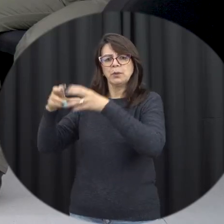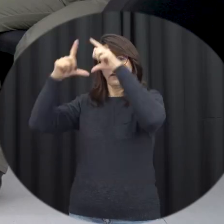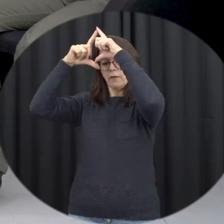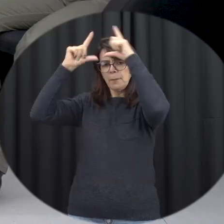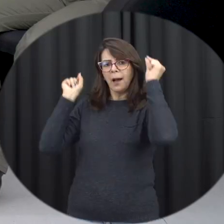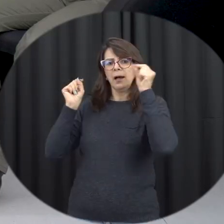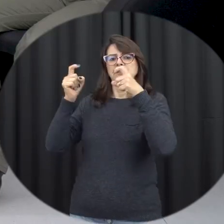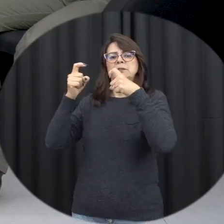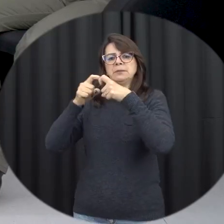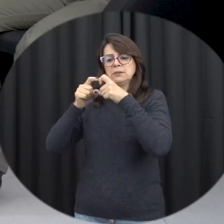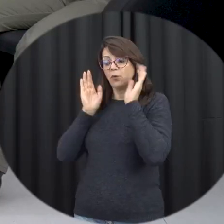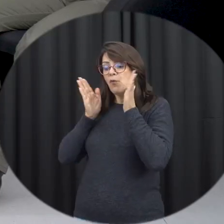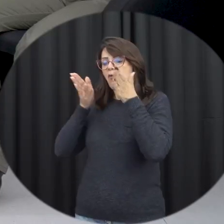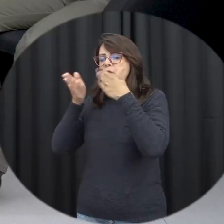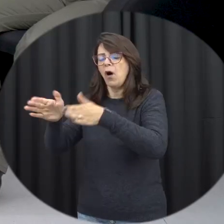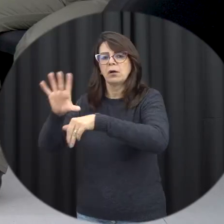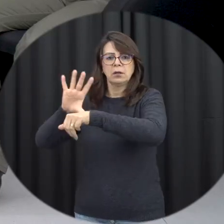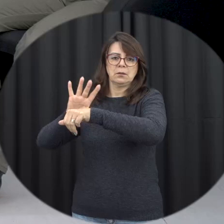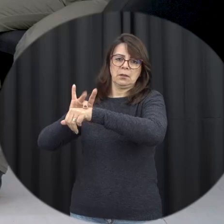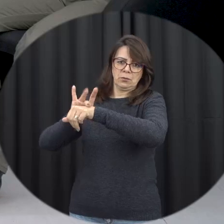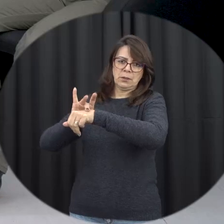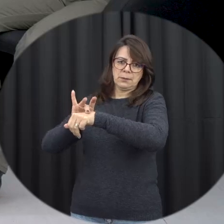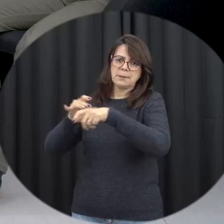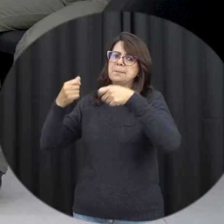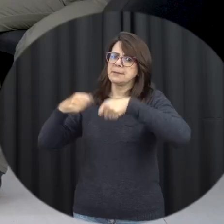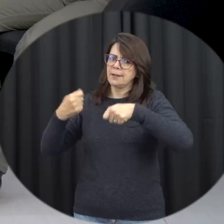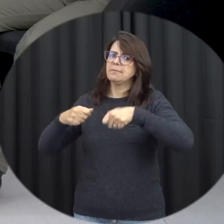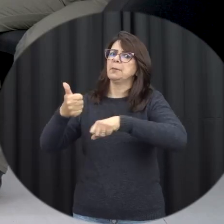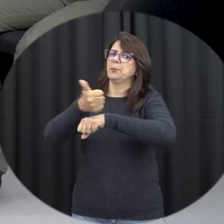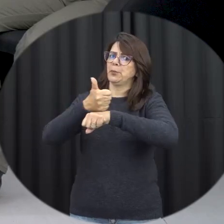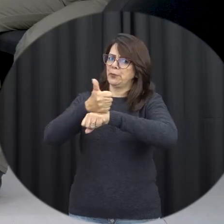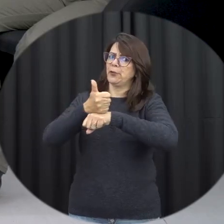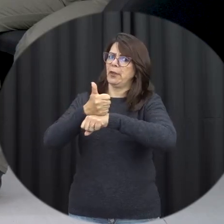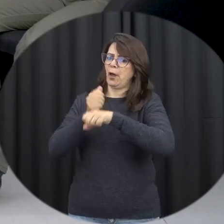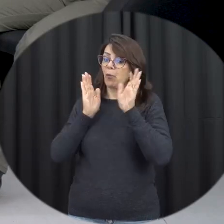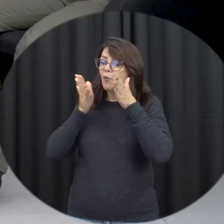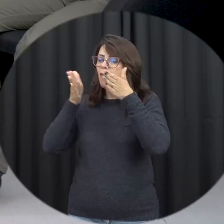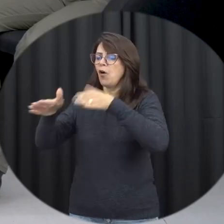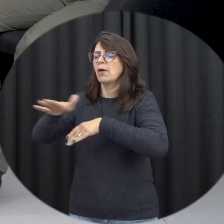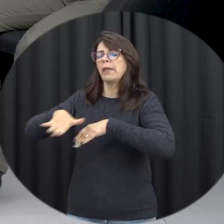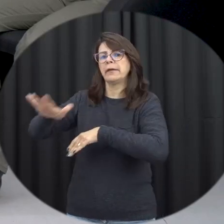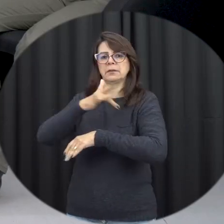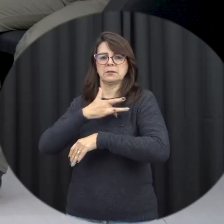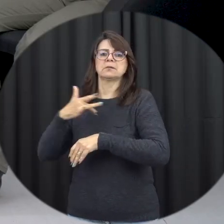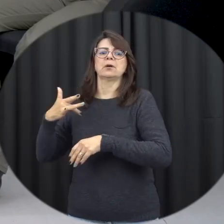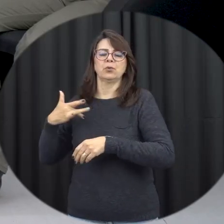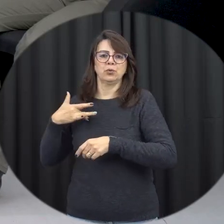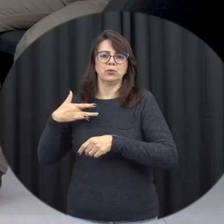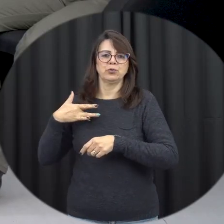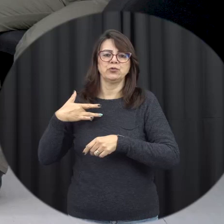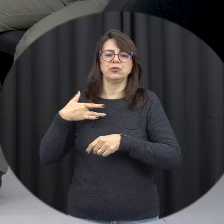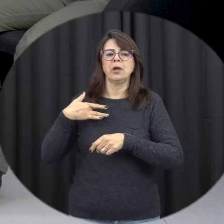medicina, voltados para atendimento da doença. E aí foi que se sentiu necessidade de ter um profissional voltado